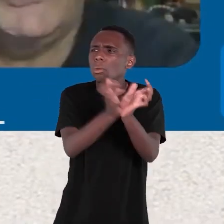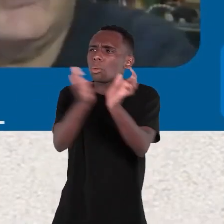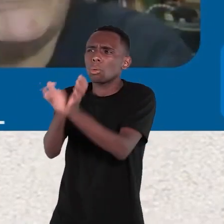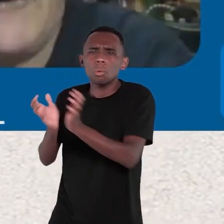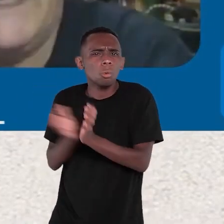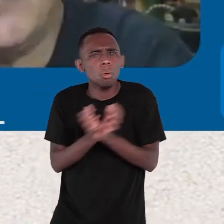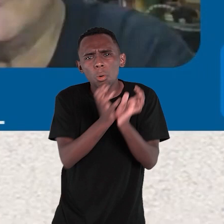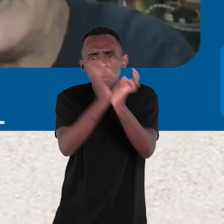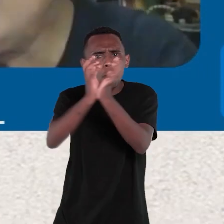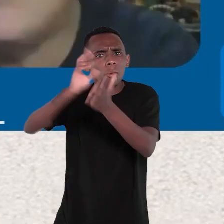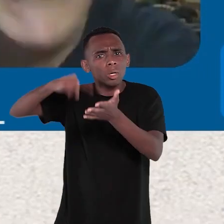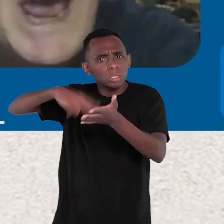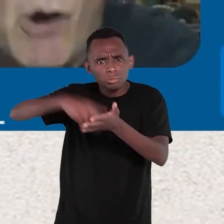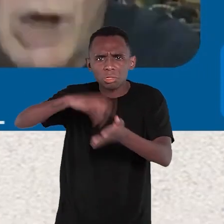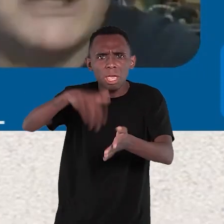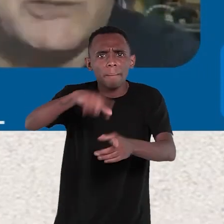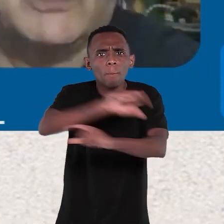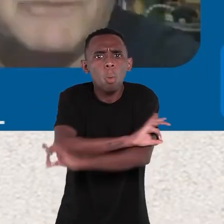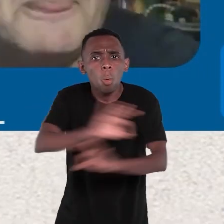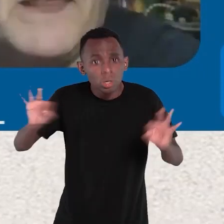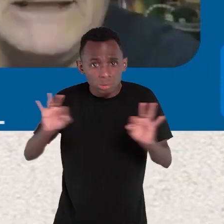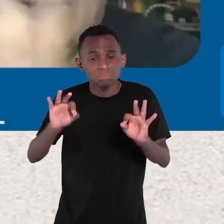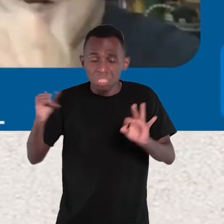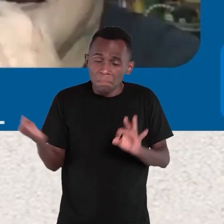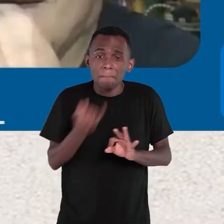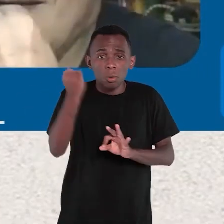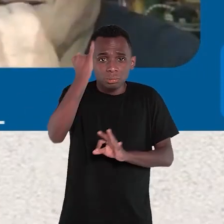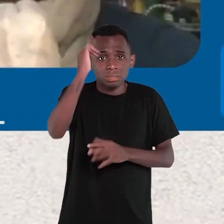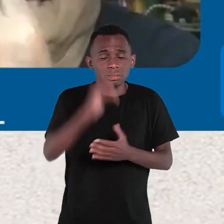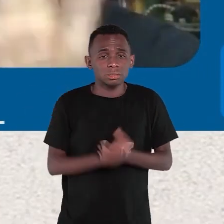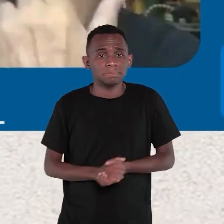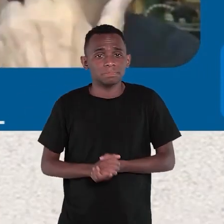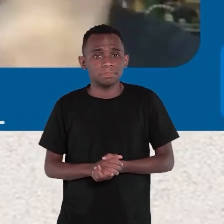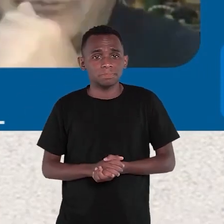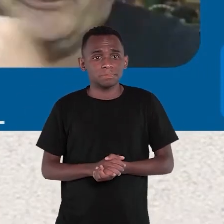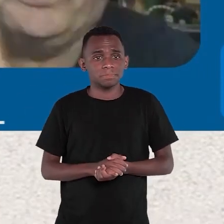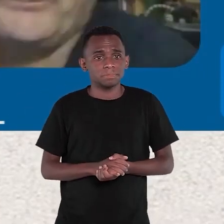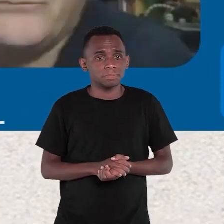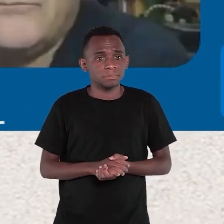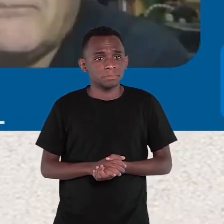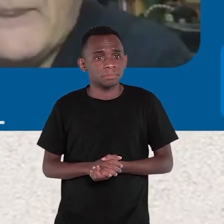de leitura espalhados por aí, o que é ótimo, né?